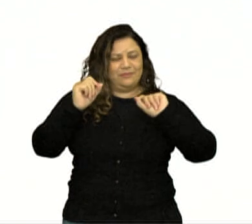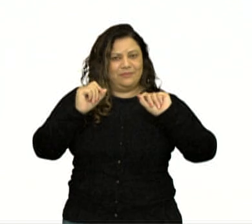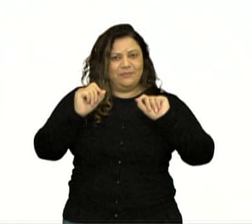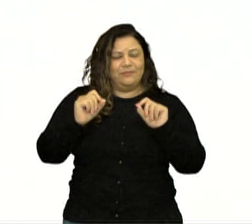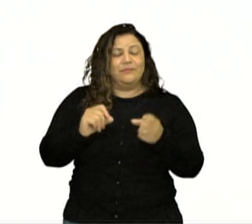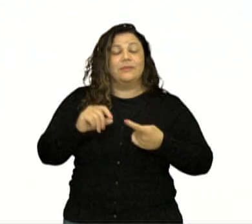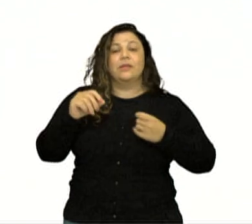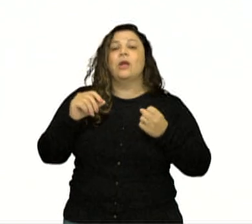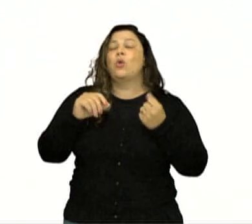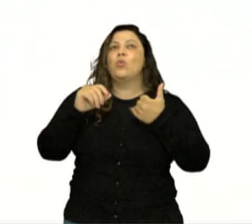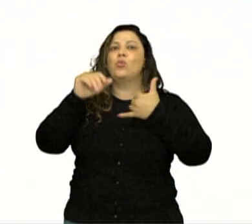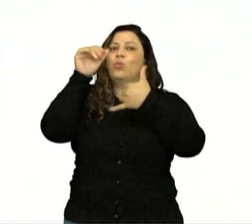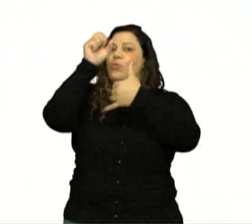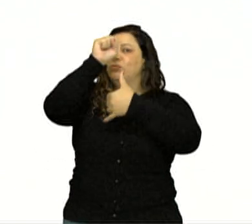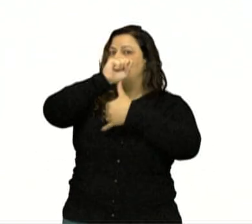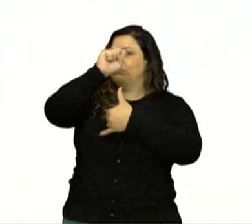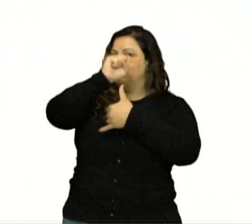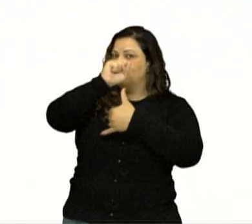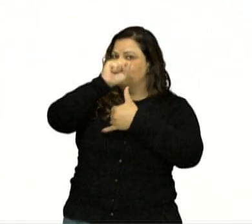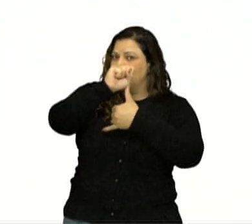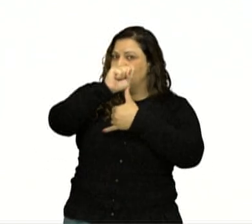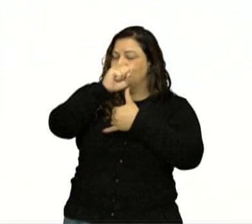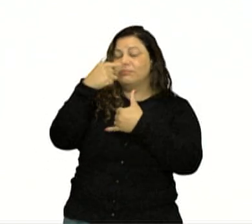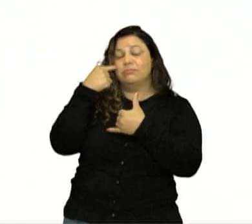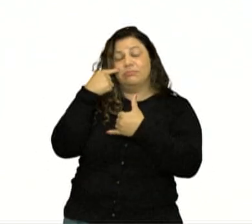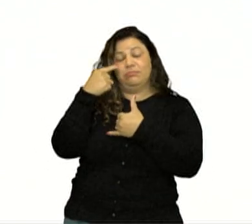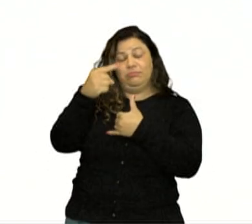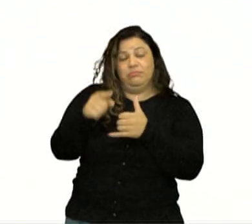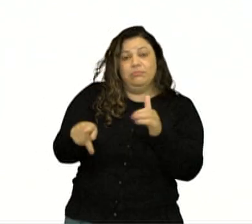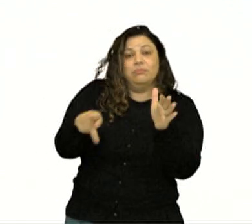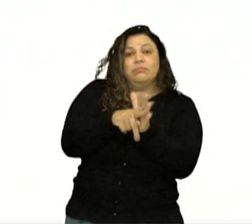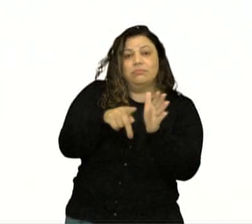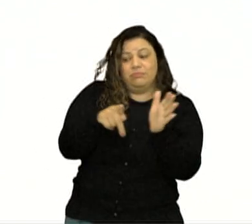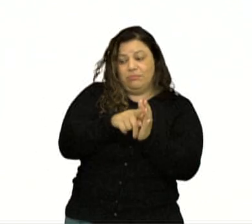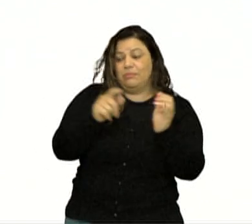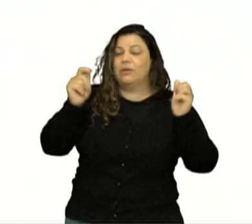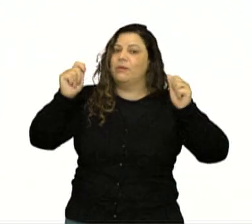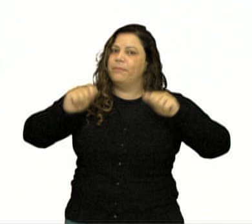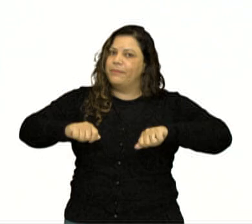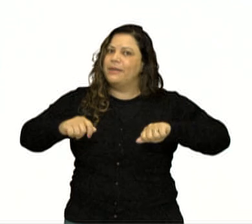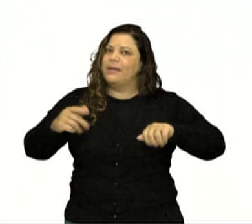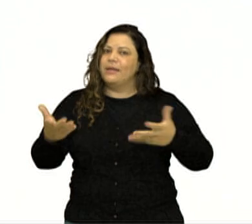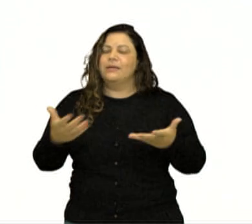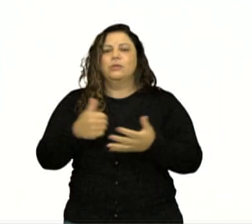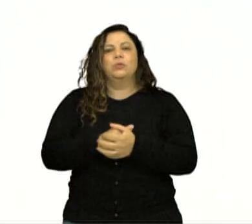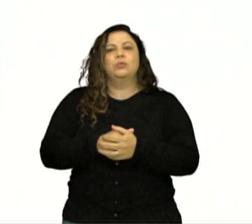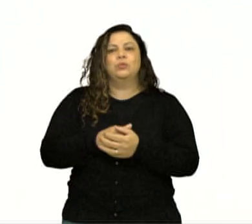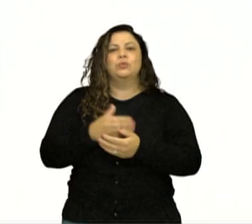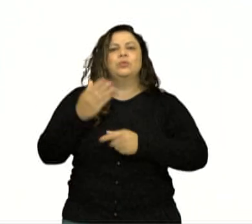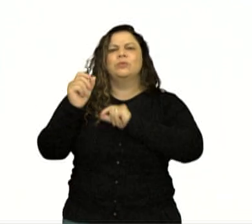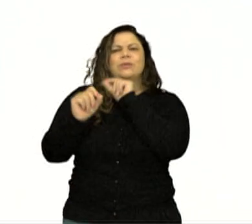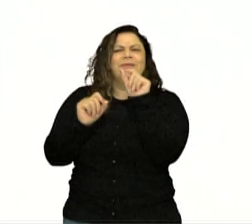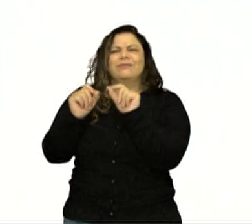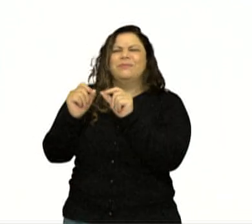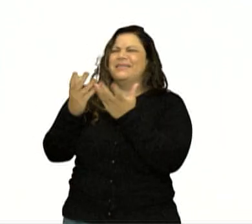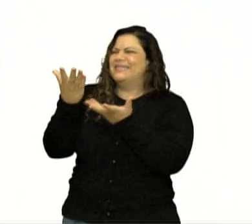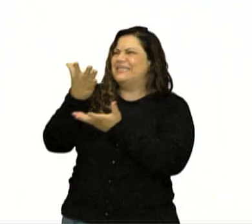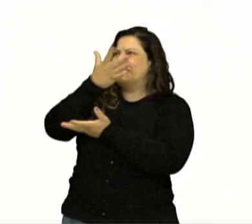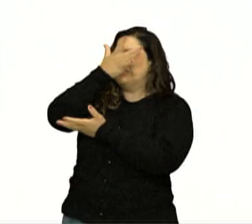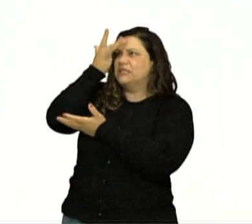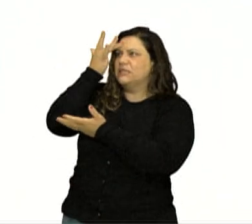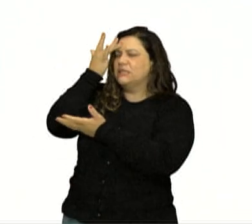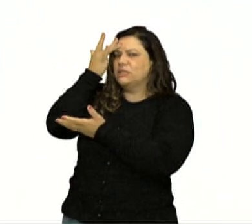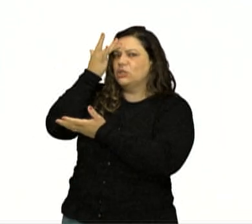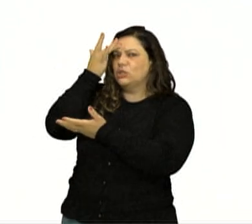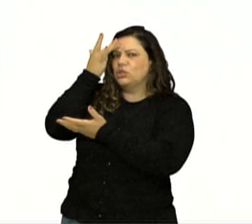ele vai acumular os papéis ao mesmo tempo, os papéis semânticos de agente e paciente. Como assim agente e paciente? Por